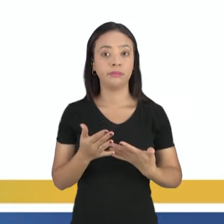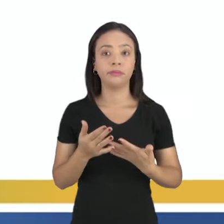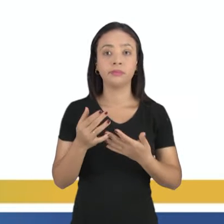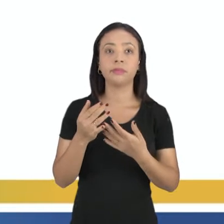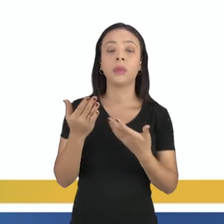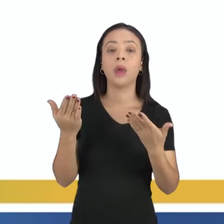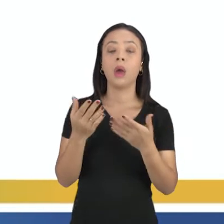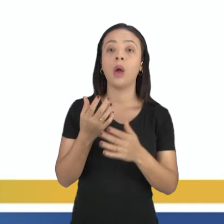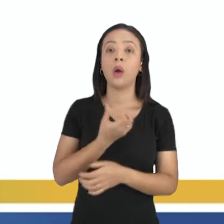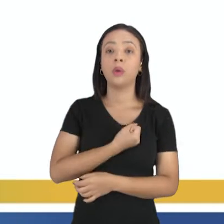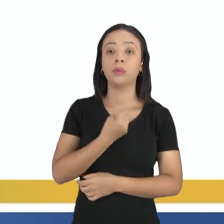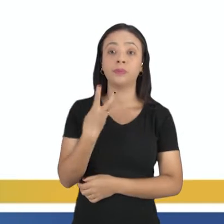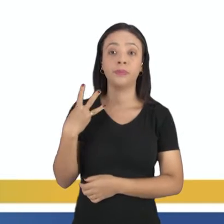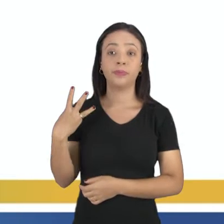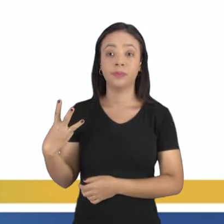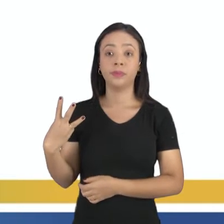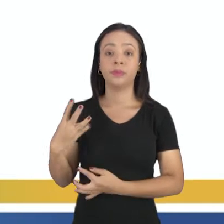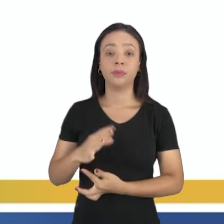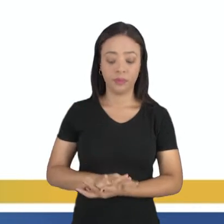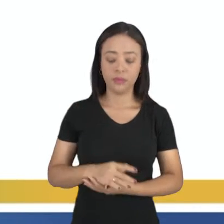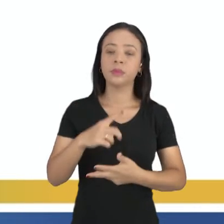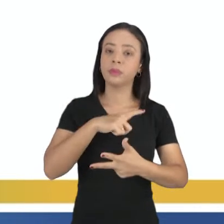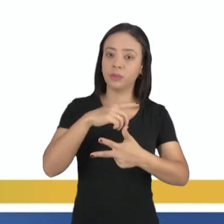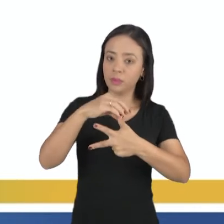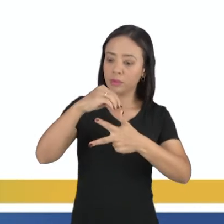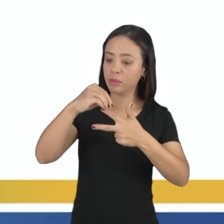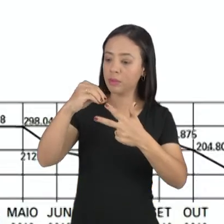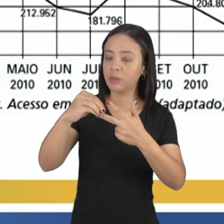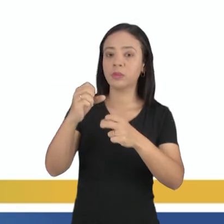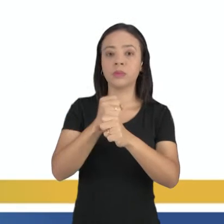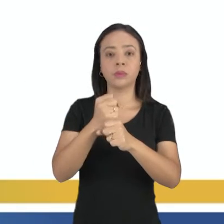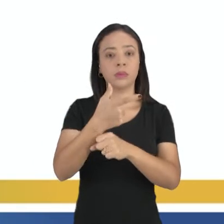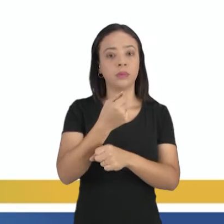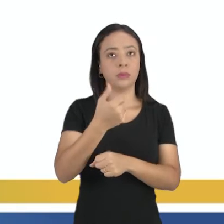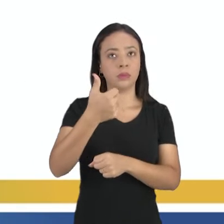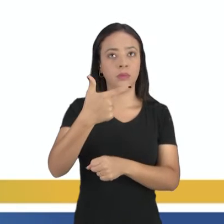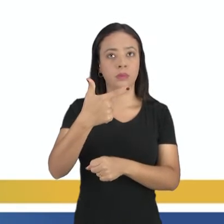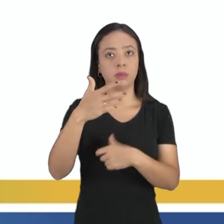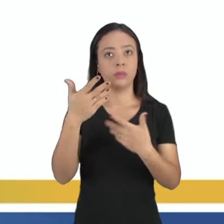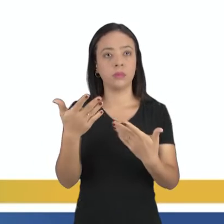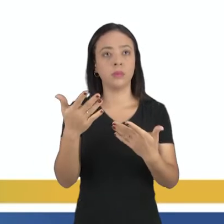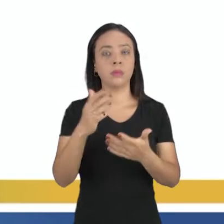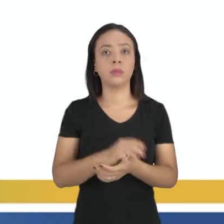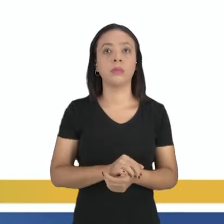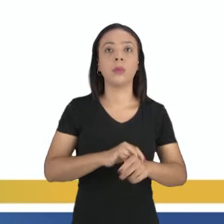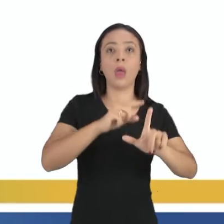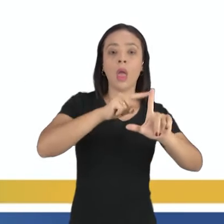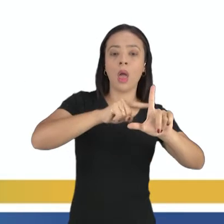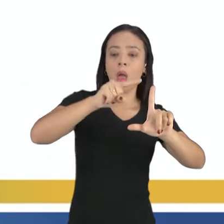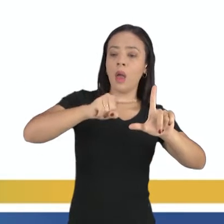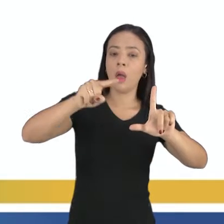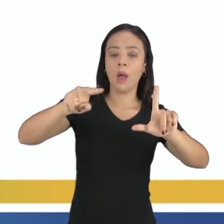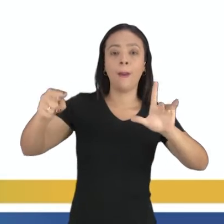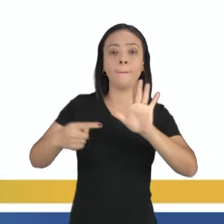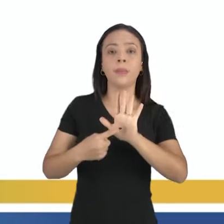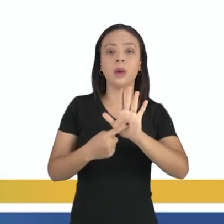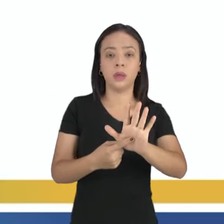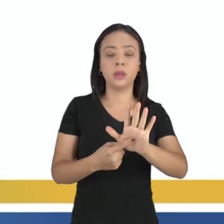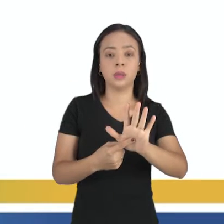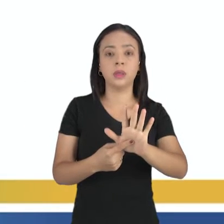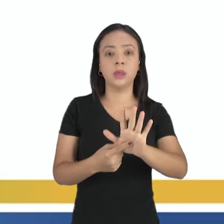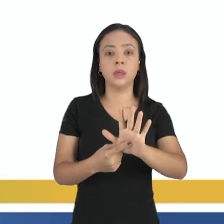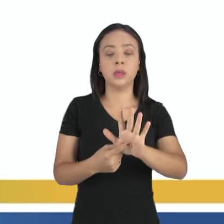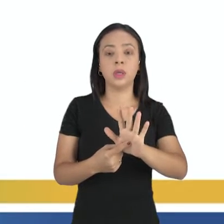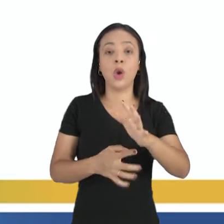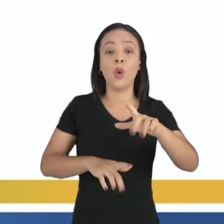Exercício de número 3, né? Um exercício aí do Enem de 2012. O gráfico, ele apresenta o comportamento de emprego